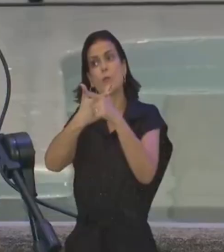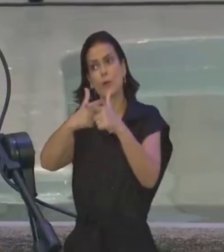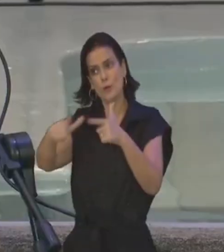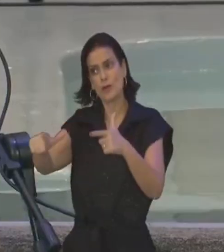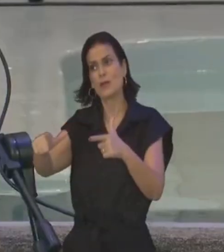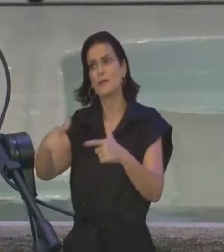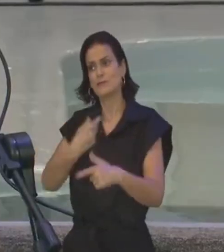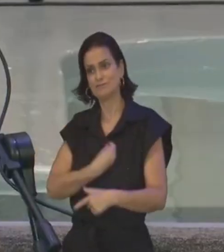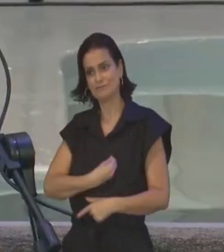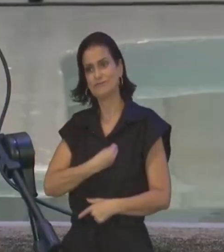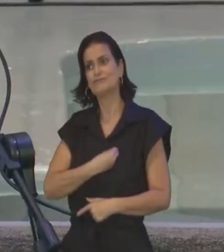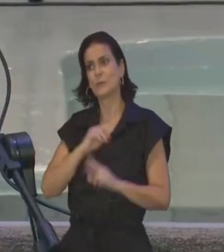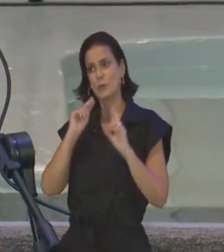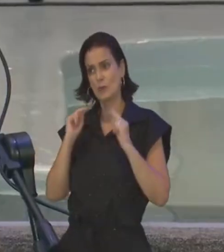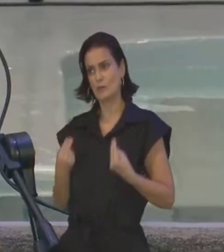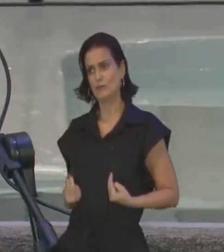humano.